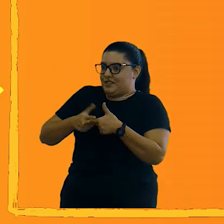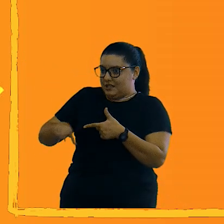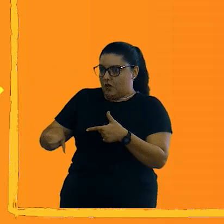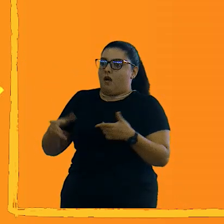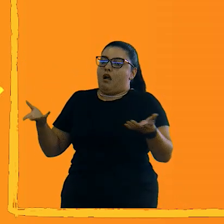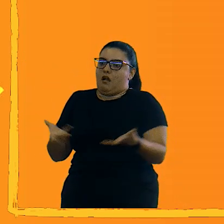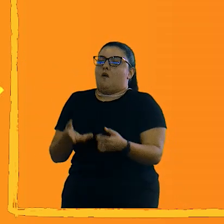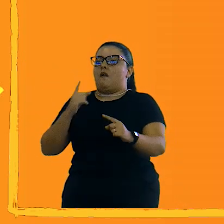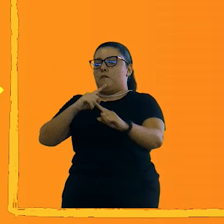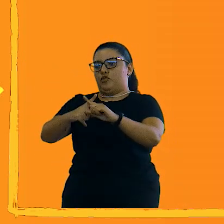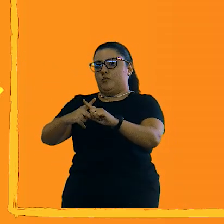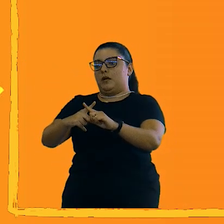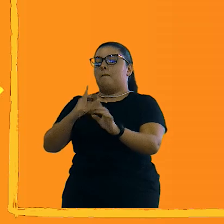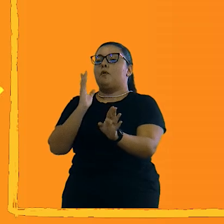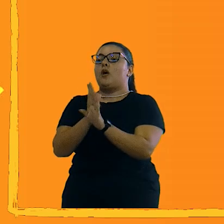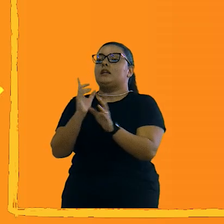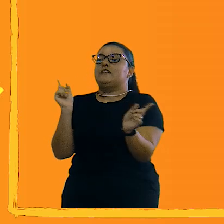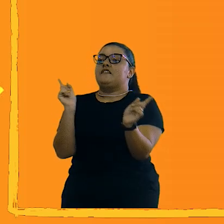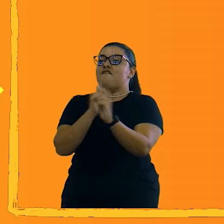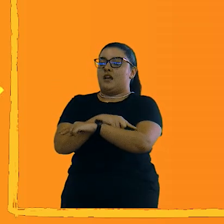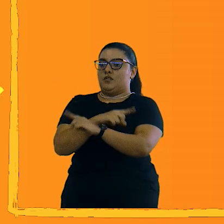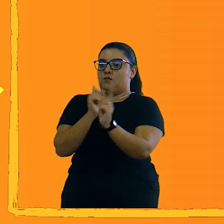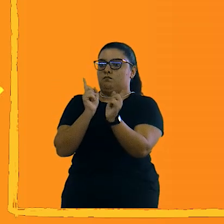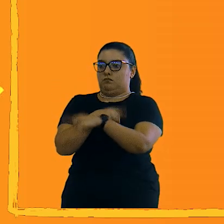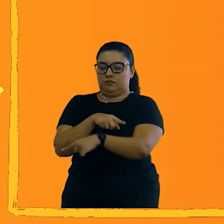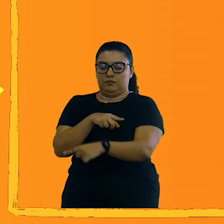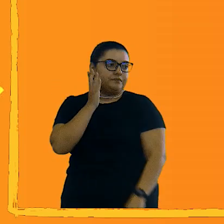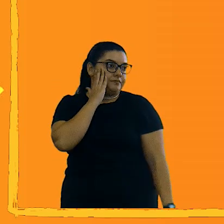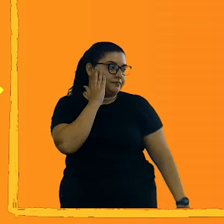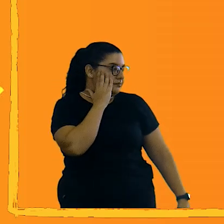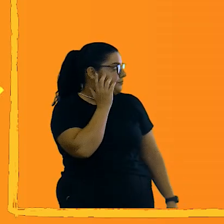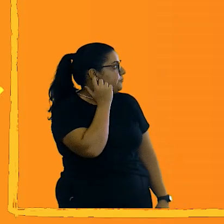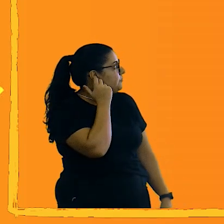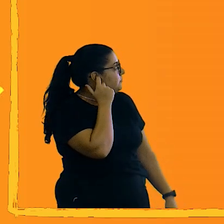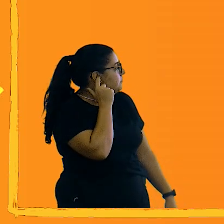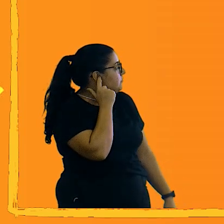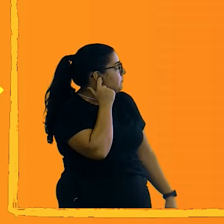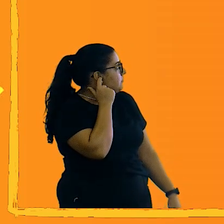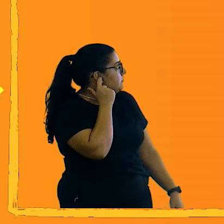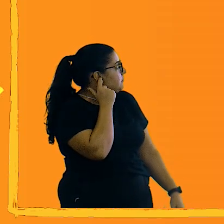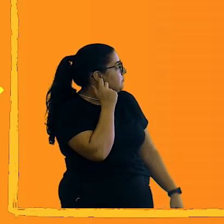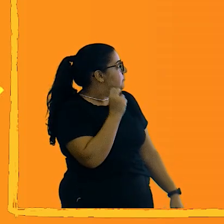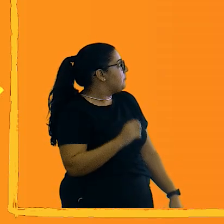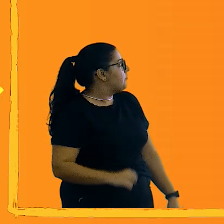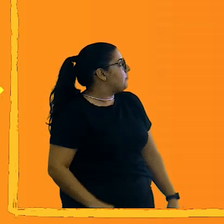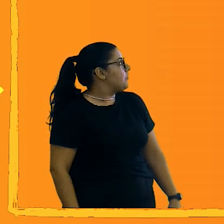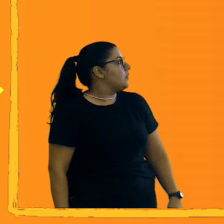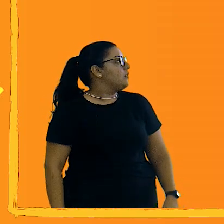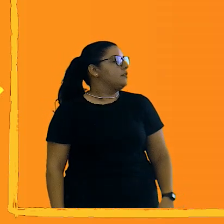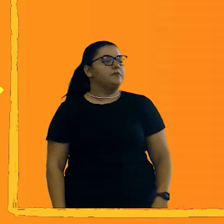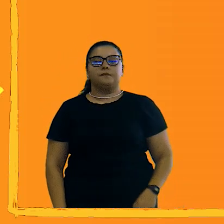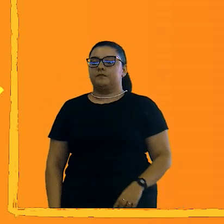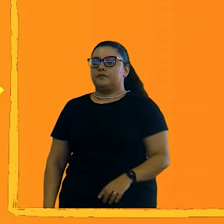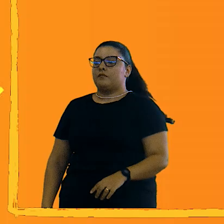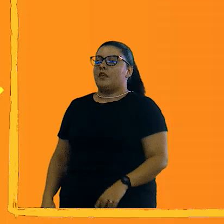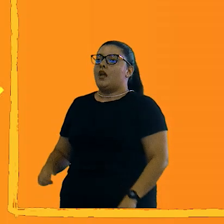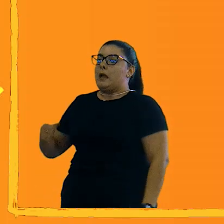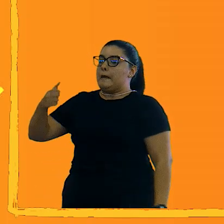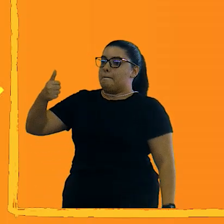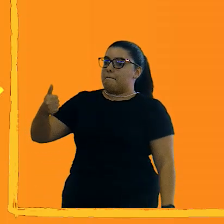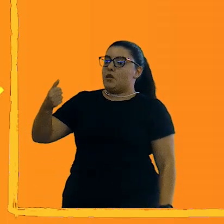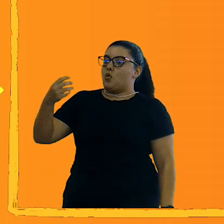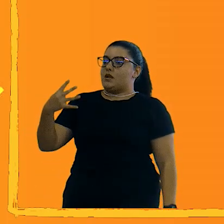multiplicam Então eu preciso est ligado nisso e a segunda equação X + Y + Z